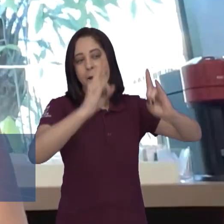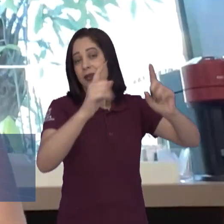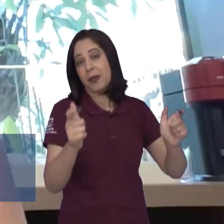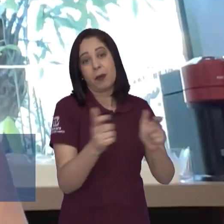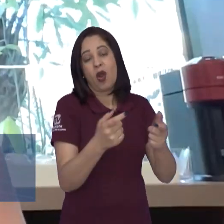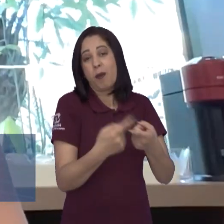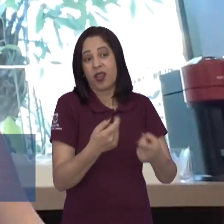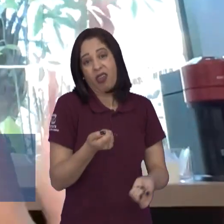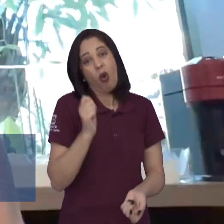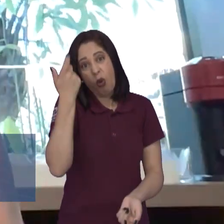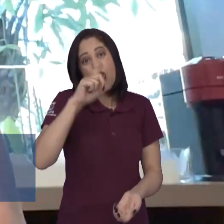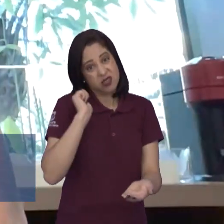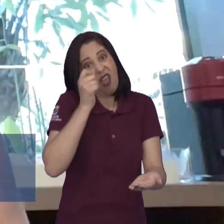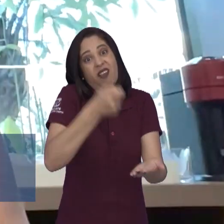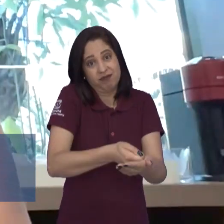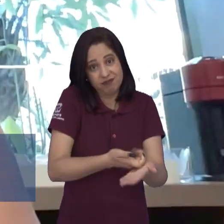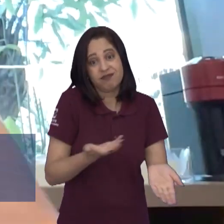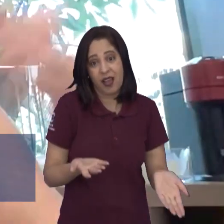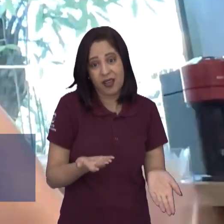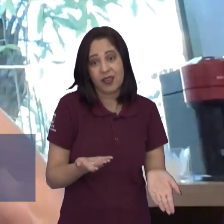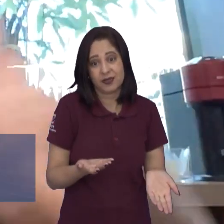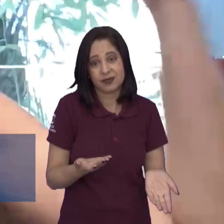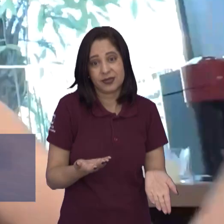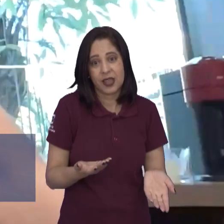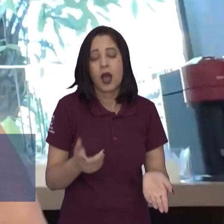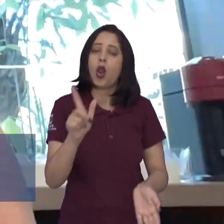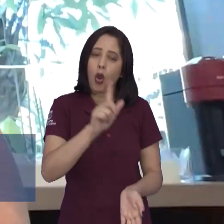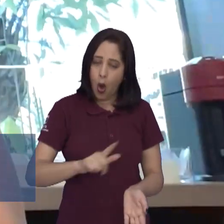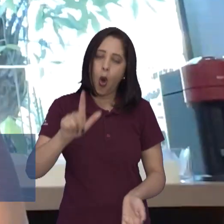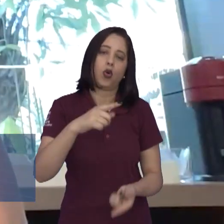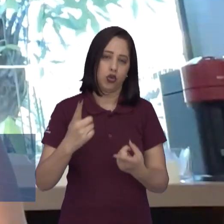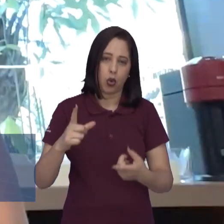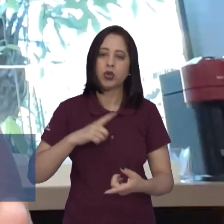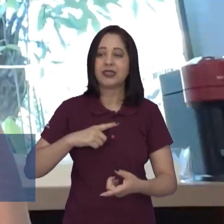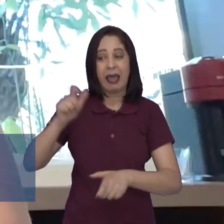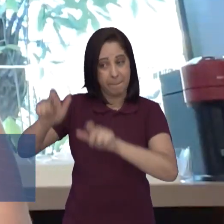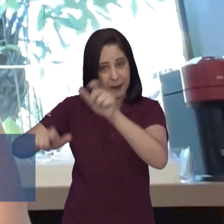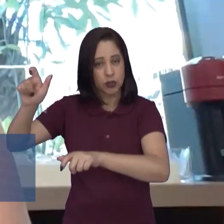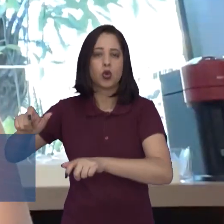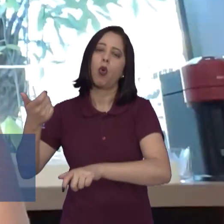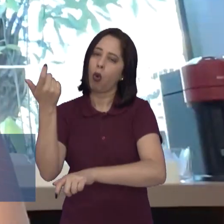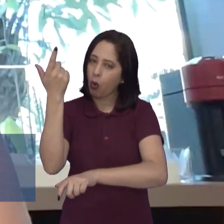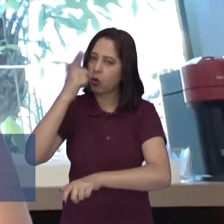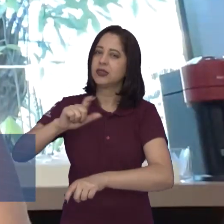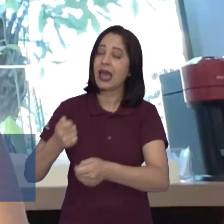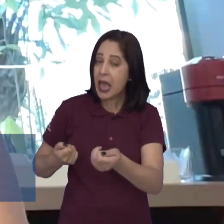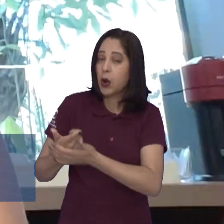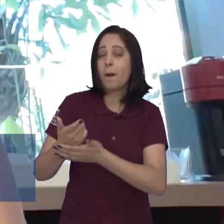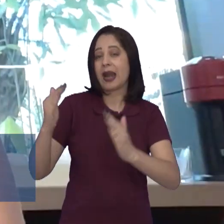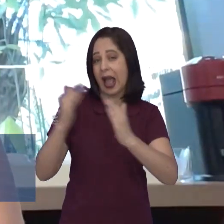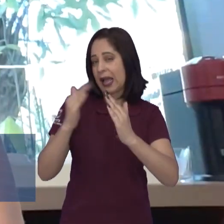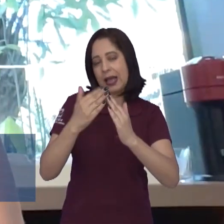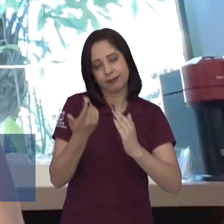seu bolso. Não estou generalizando, porque tem pessoas que têm condição de comprar outros tipos de imóveis, mas, considerando o valor